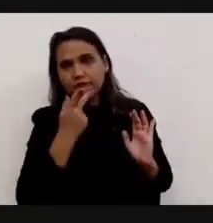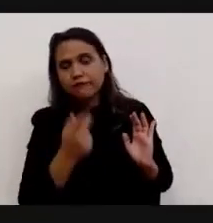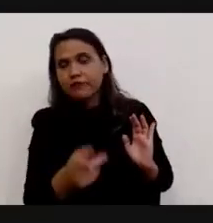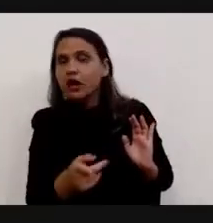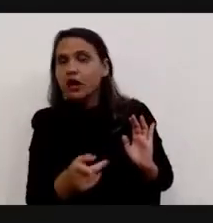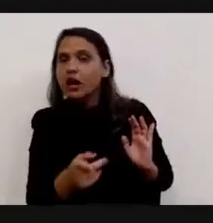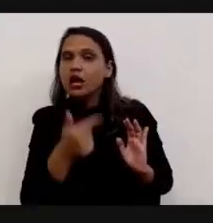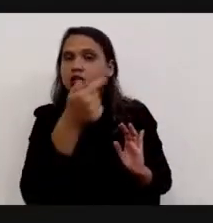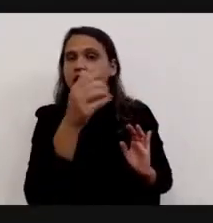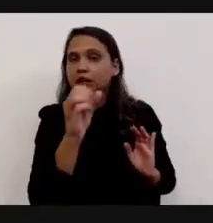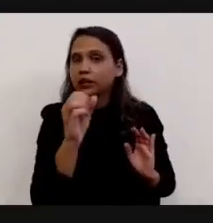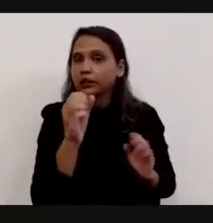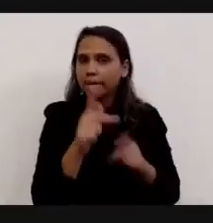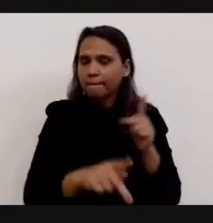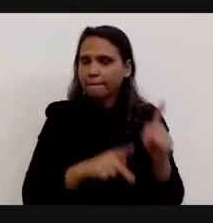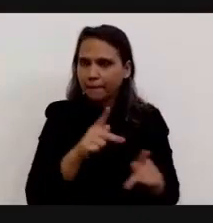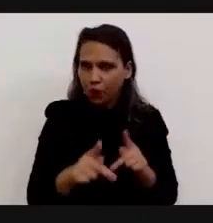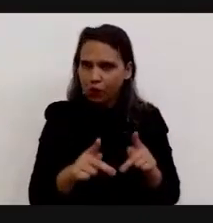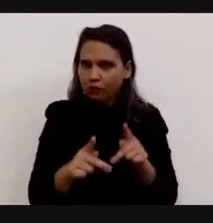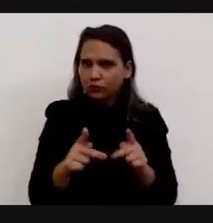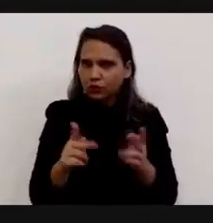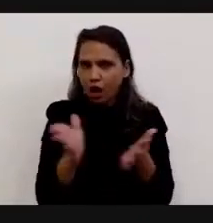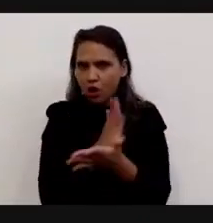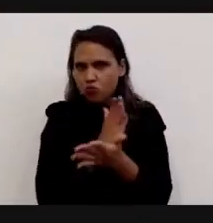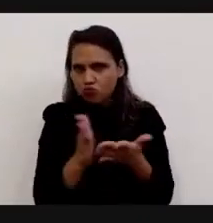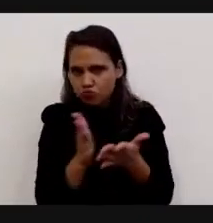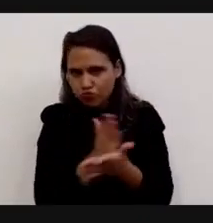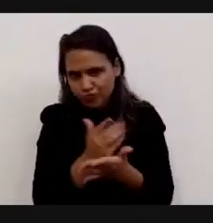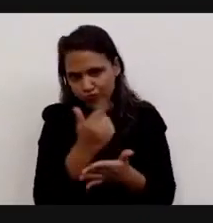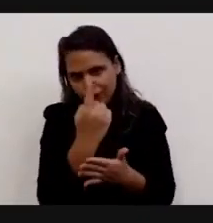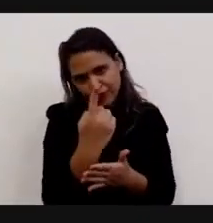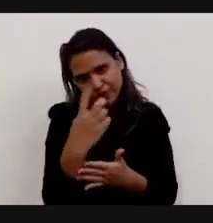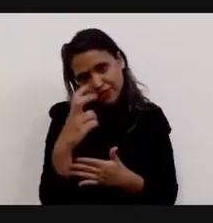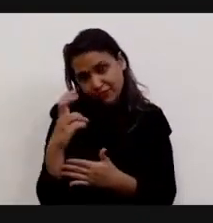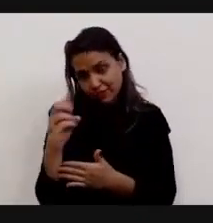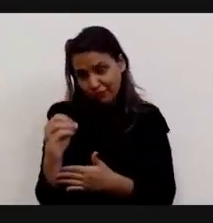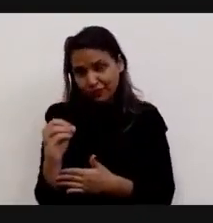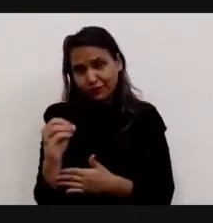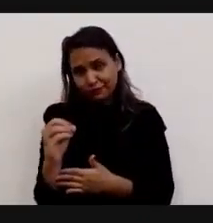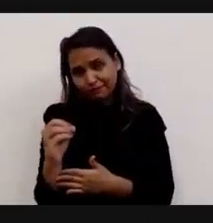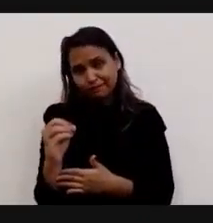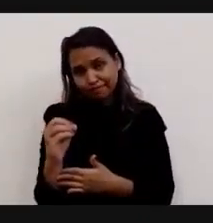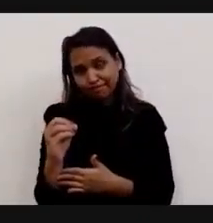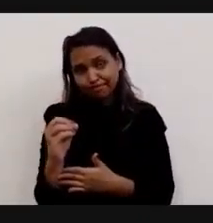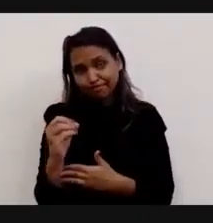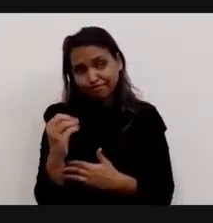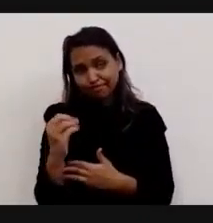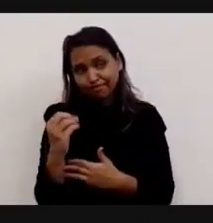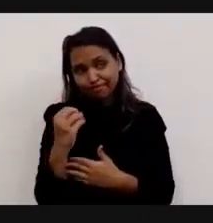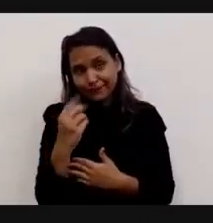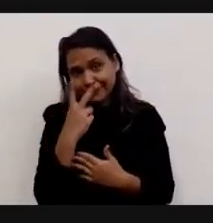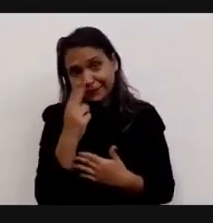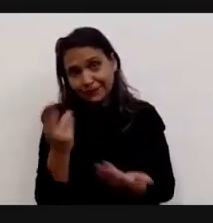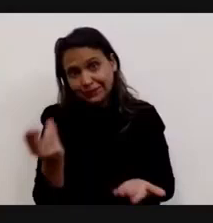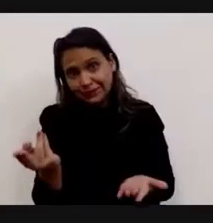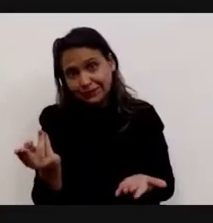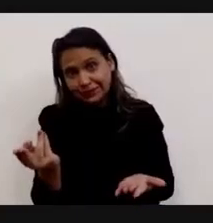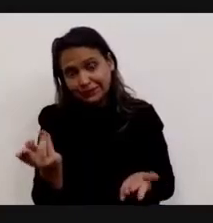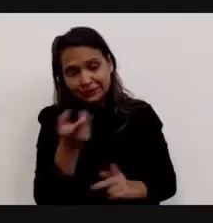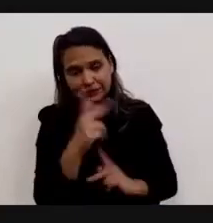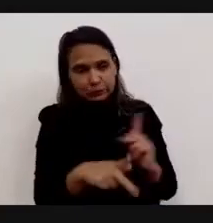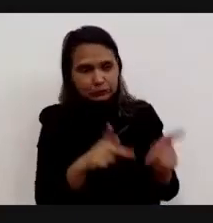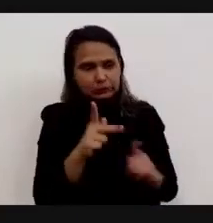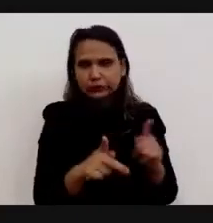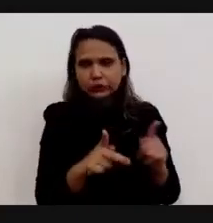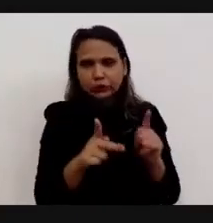70 povos, algumas ONGs entendem que são 150 povos isolados. Olha que coisa maluca, né? São pessoas que